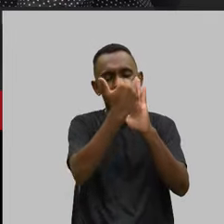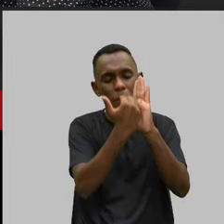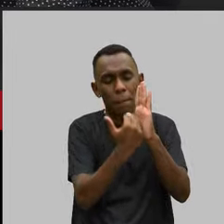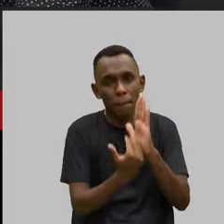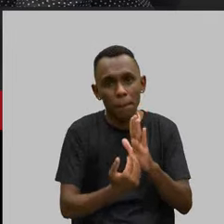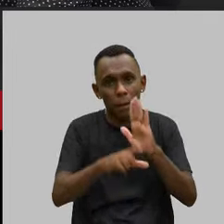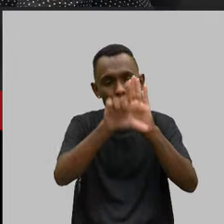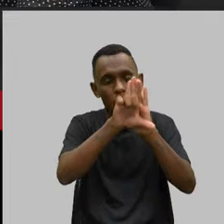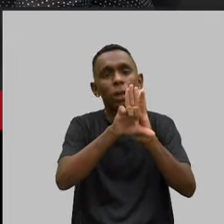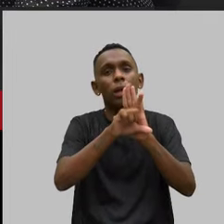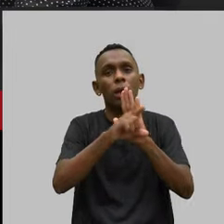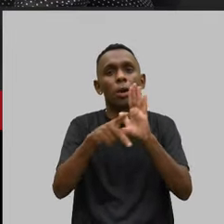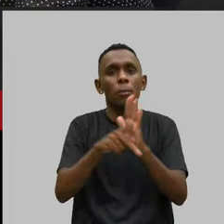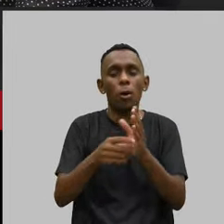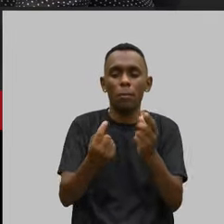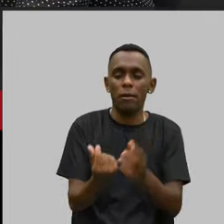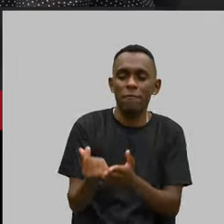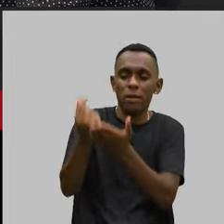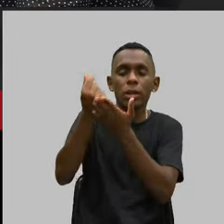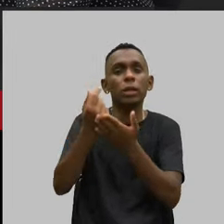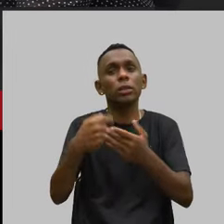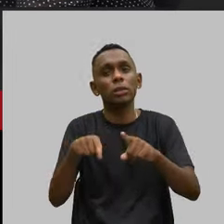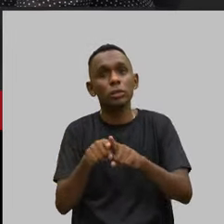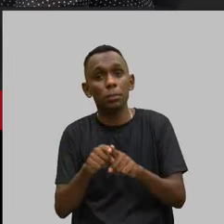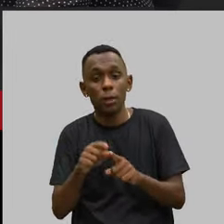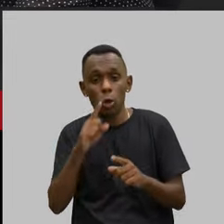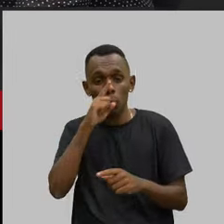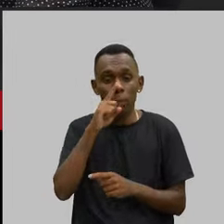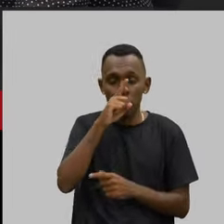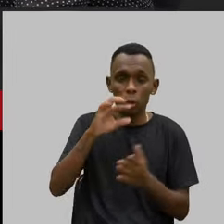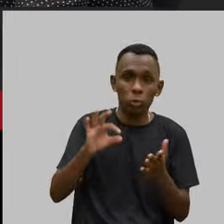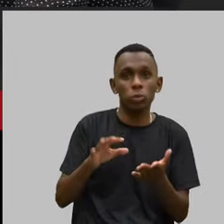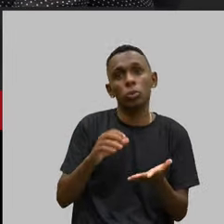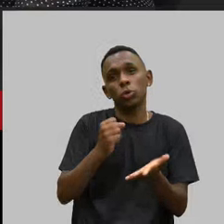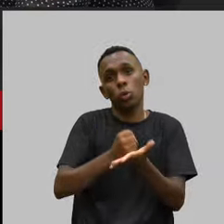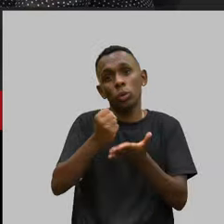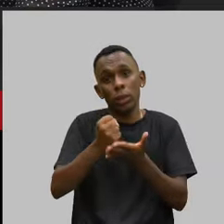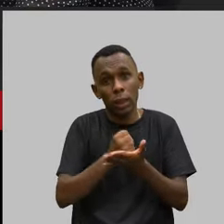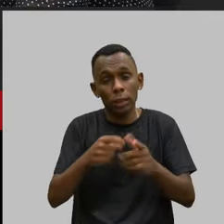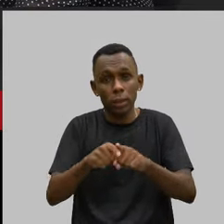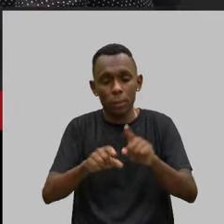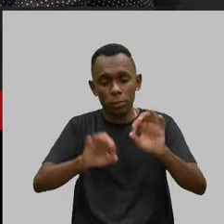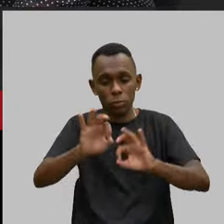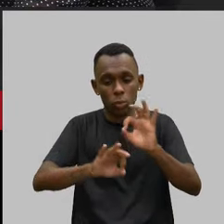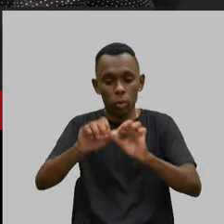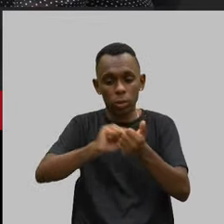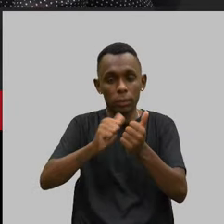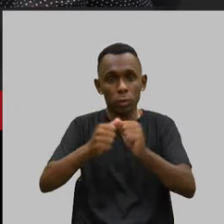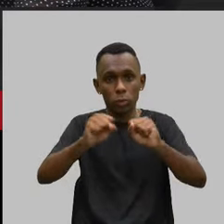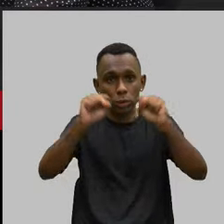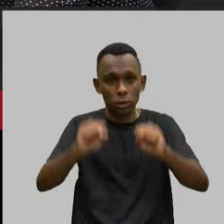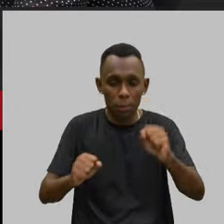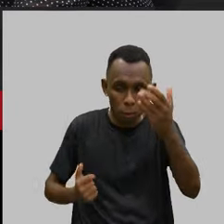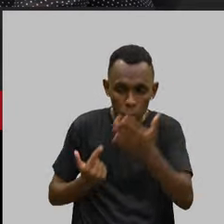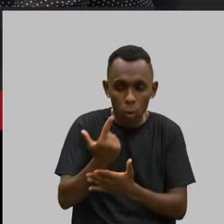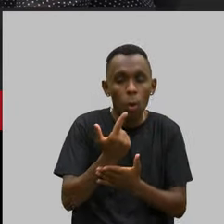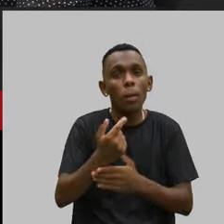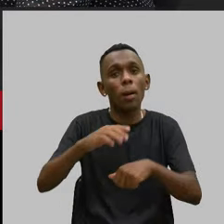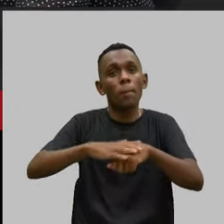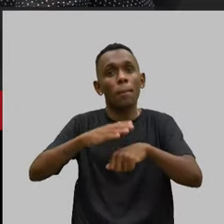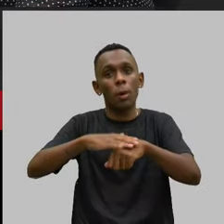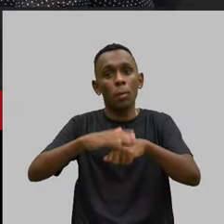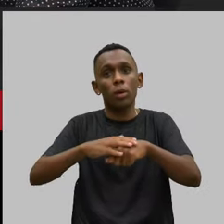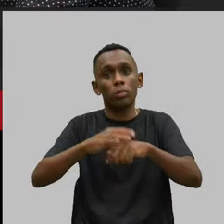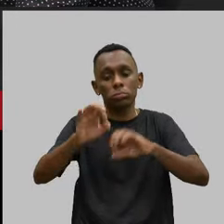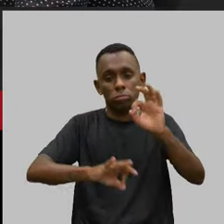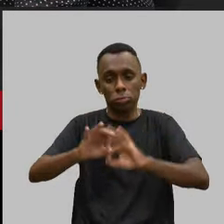a sistema de registro de preços Gestão de Risco na contratação a gente teve adequação de sistemas do portal de compras e integração dele com o Plano Nacional